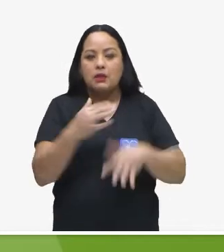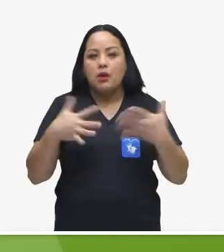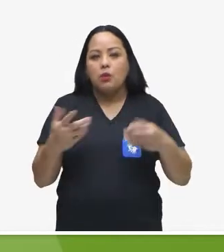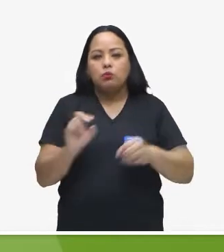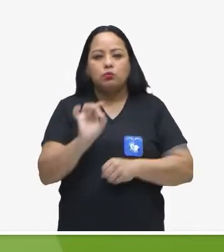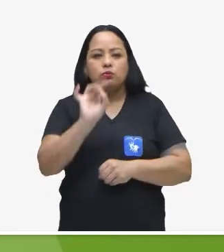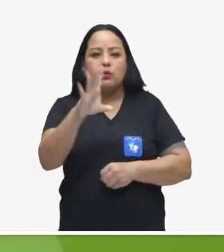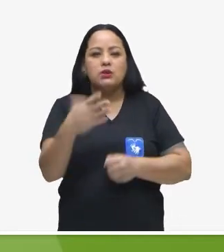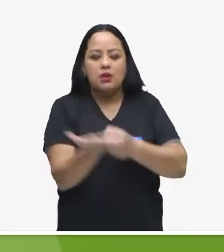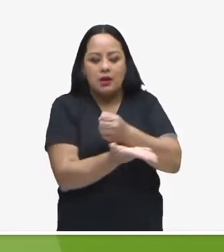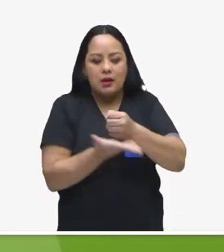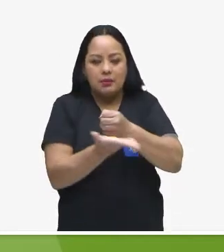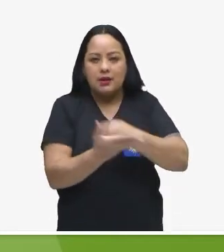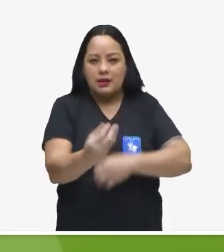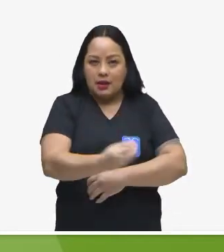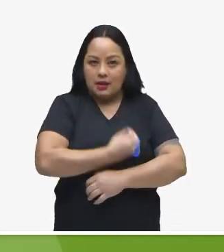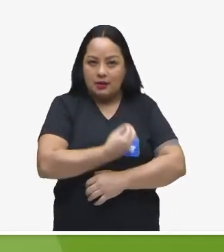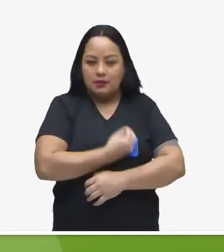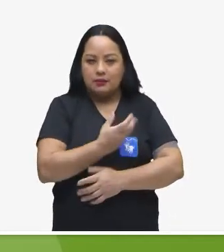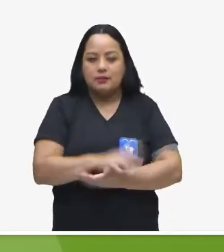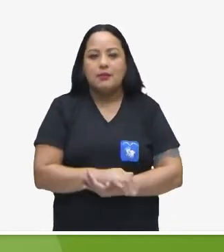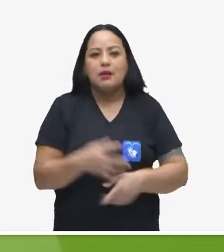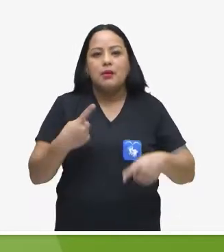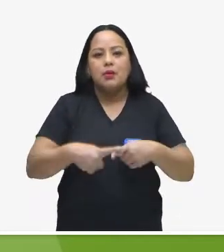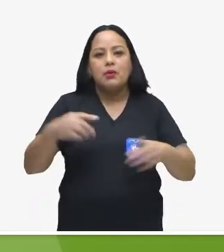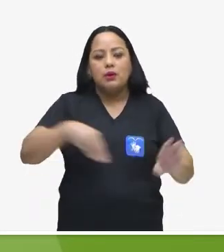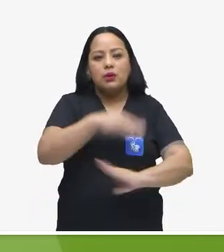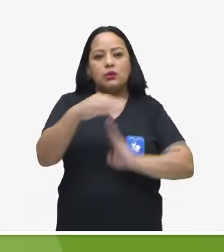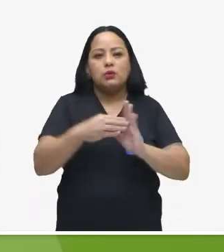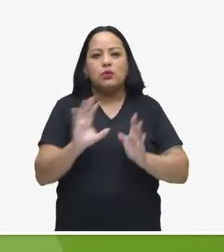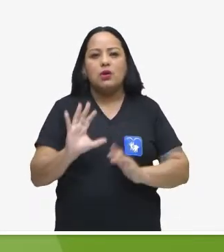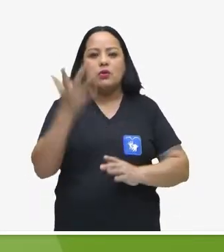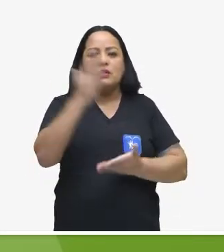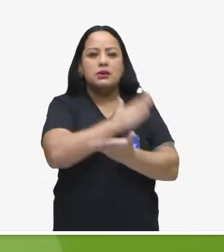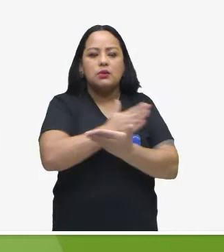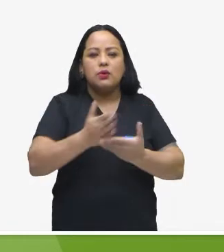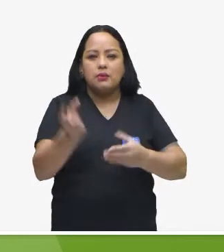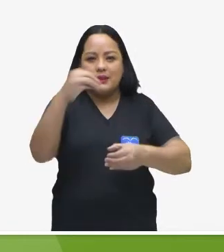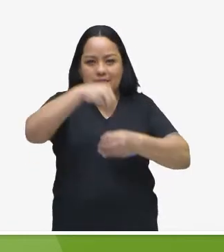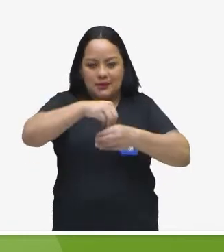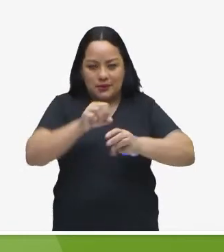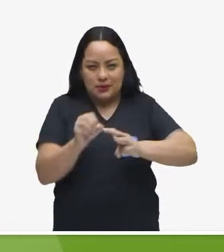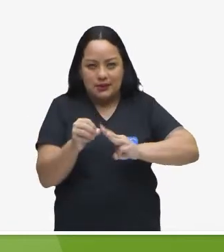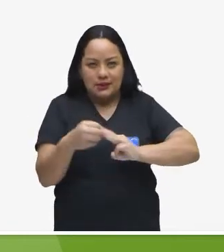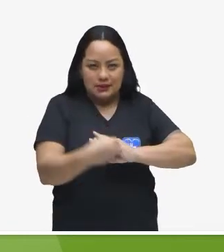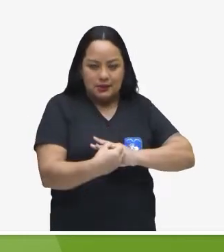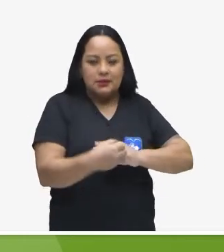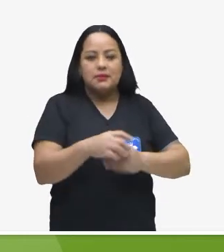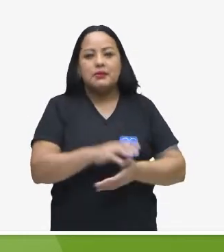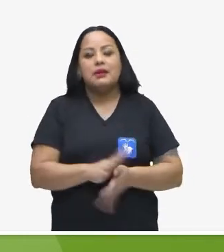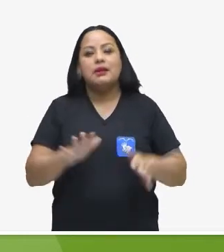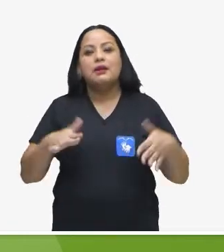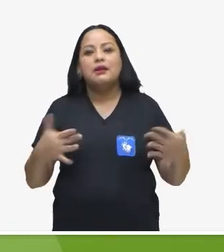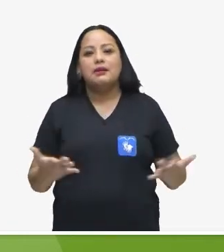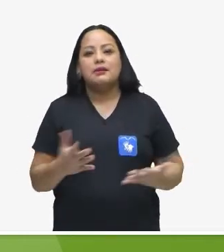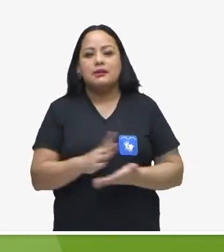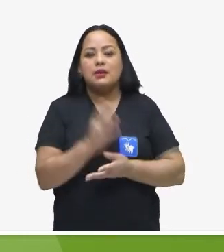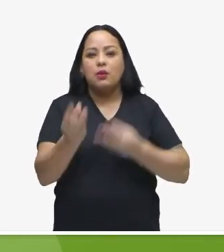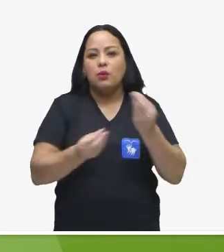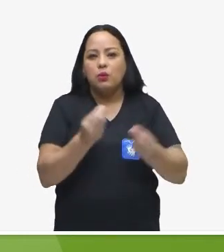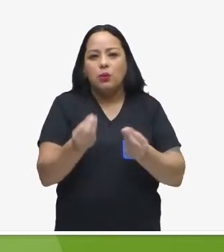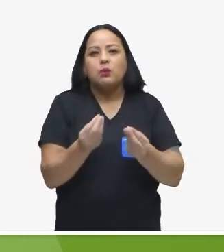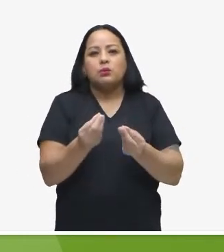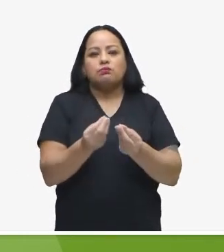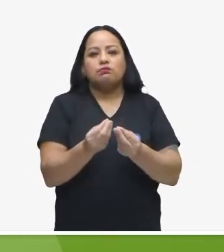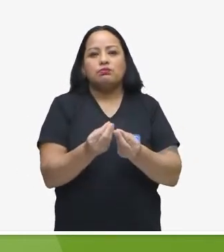básica da vida, tá bom? Porque tudo acontece inicialmente dentro das células e aí, de forma